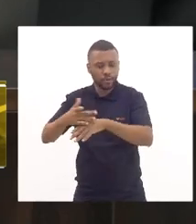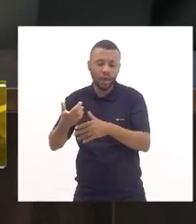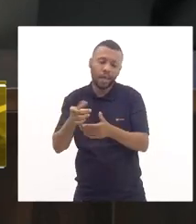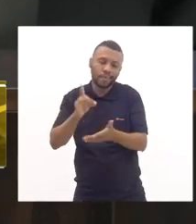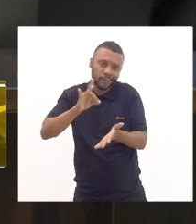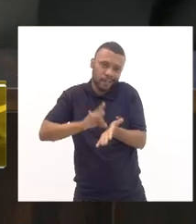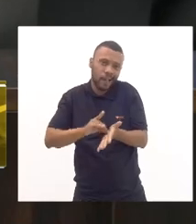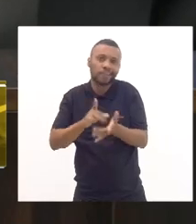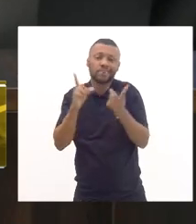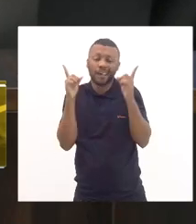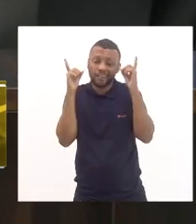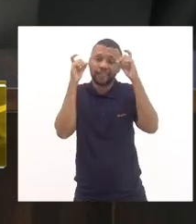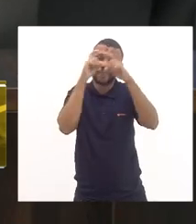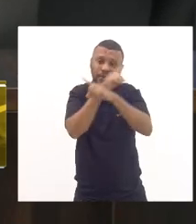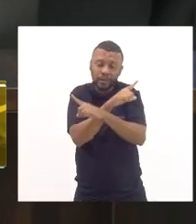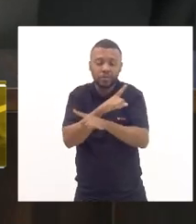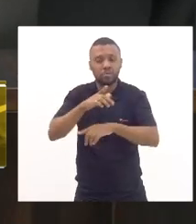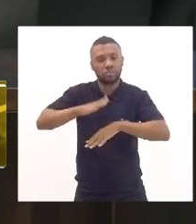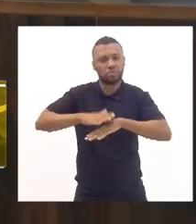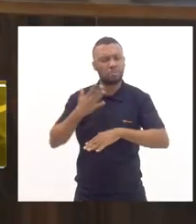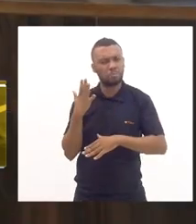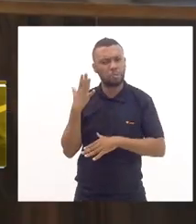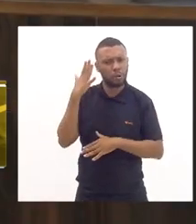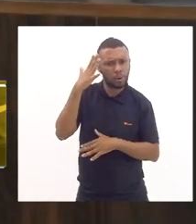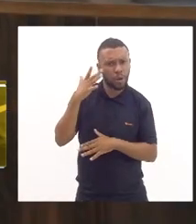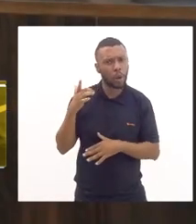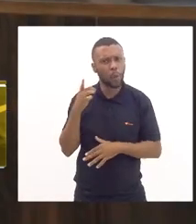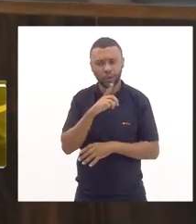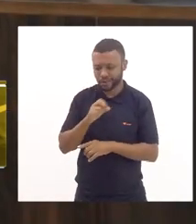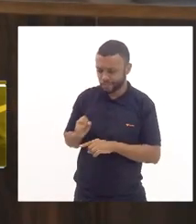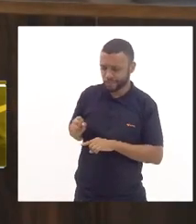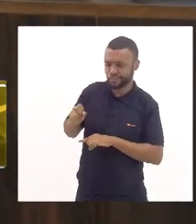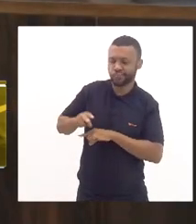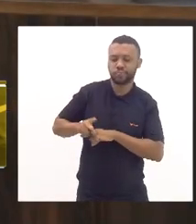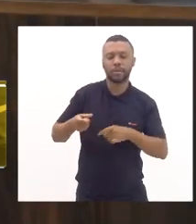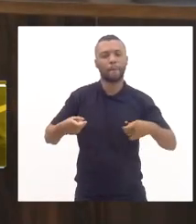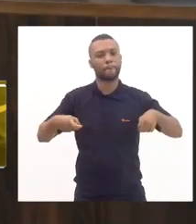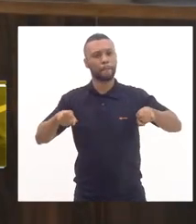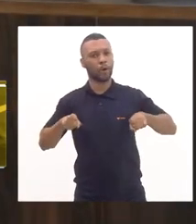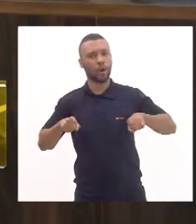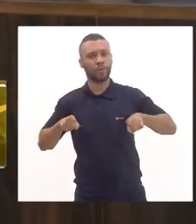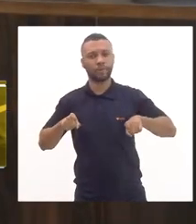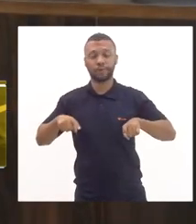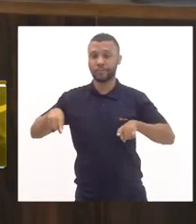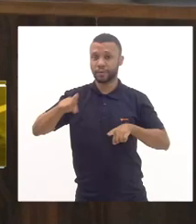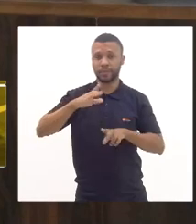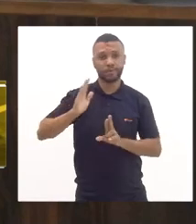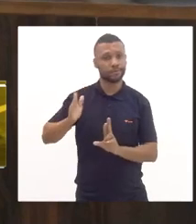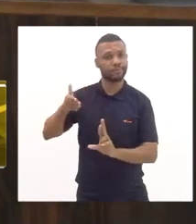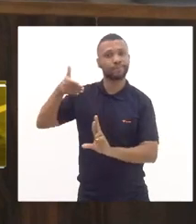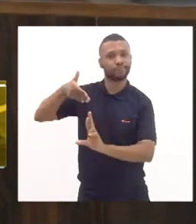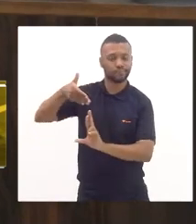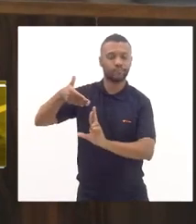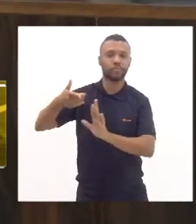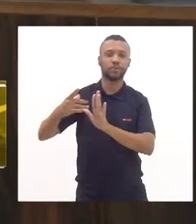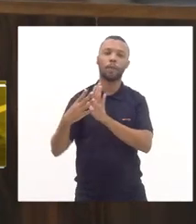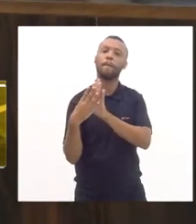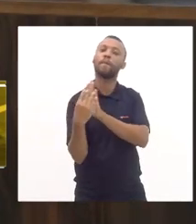realmente também eu fiz, consegui, estou aqui para dar exemplo a vocês. Então, vocês são